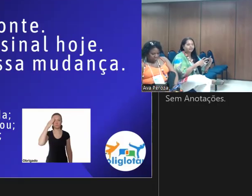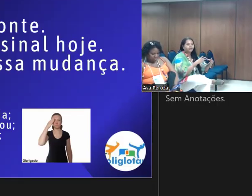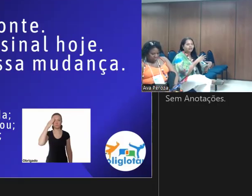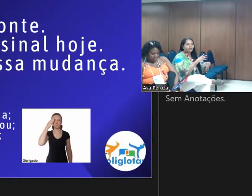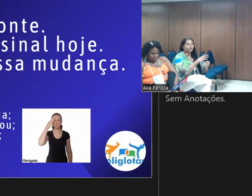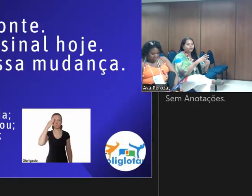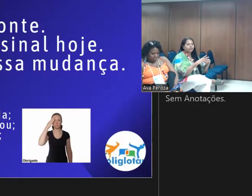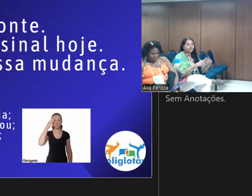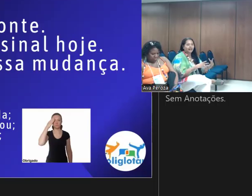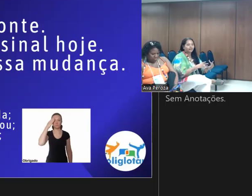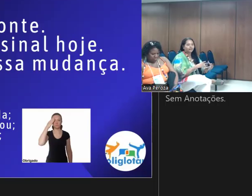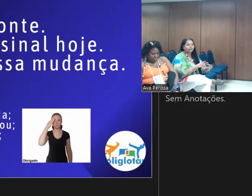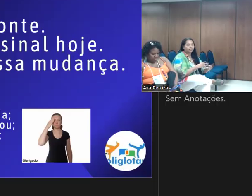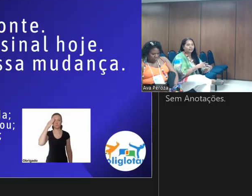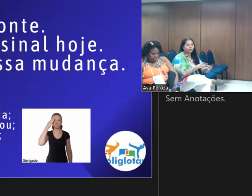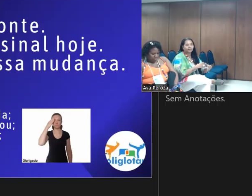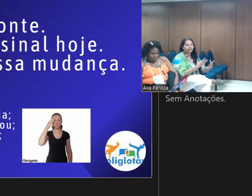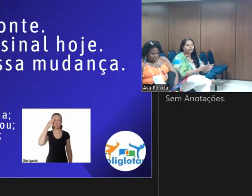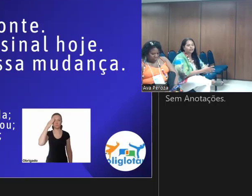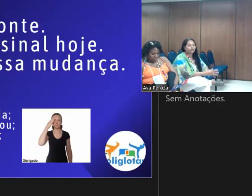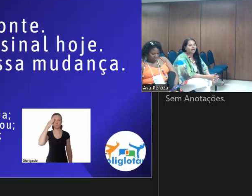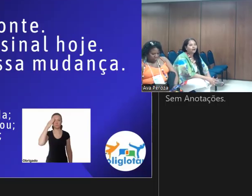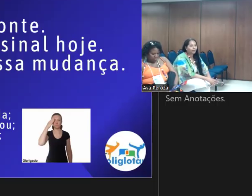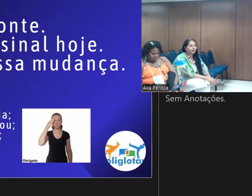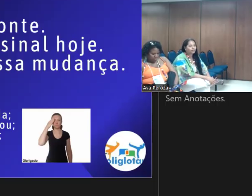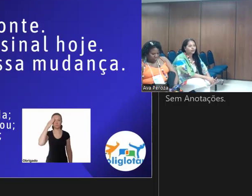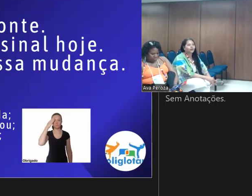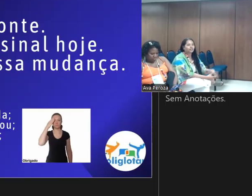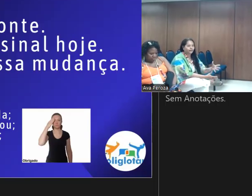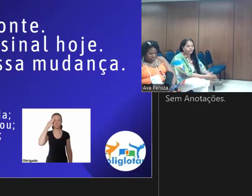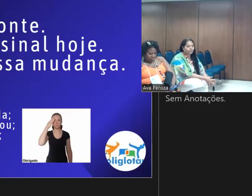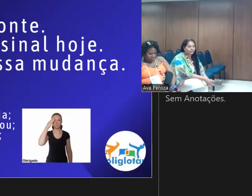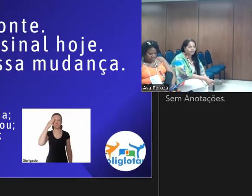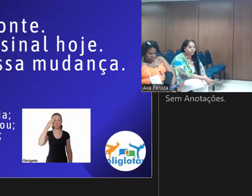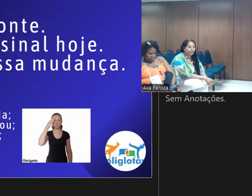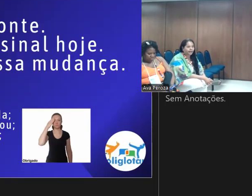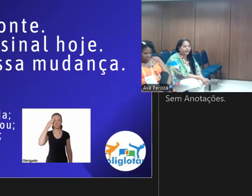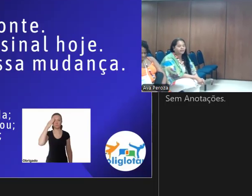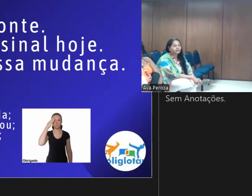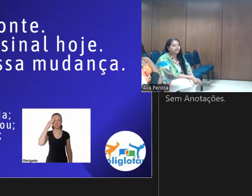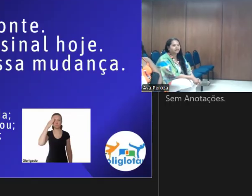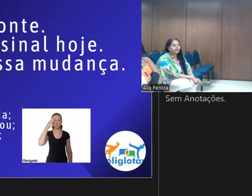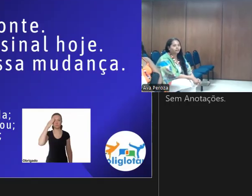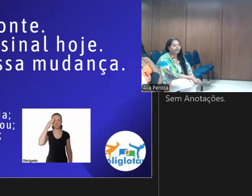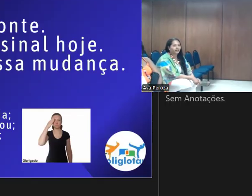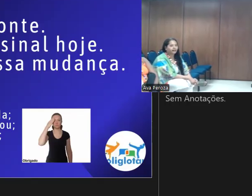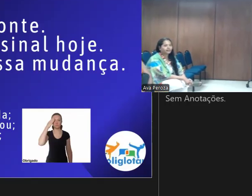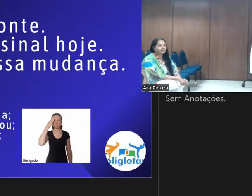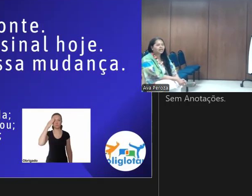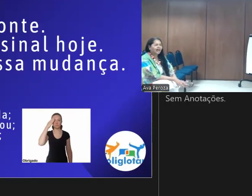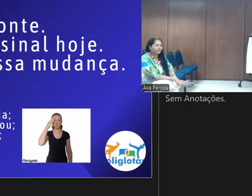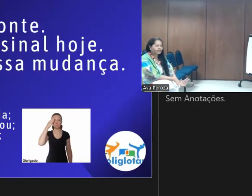família utilizava no dia a dia para tentar ajudar. Como é que funciona? Já teve essa experiência?